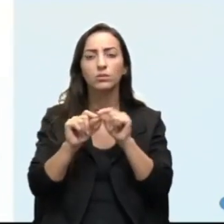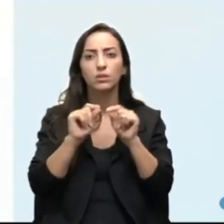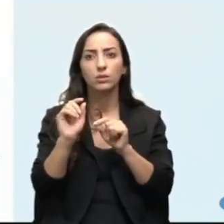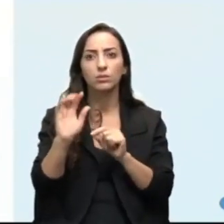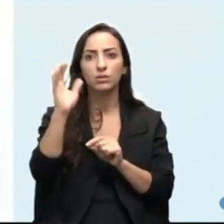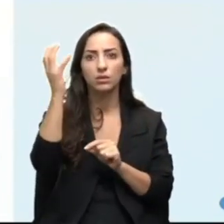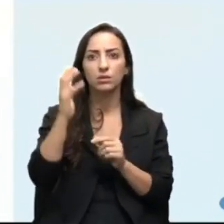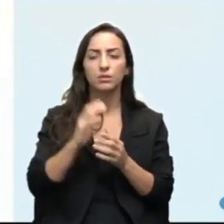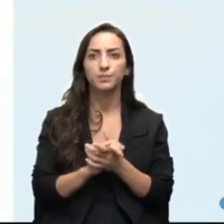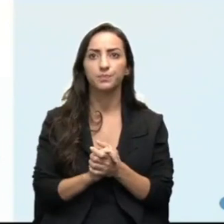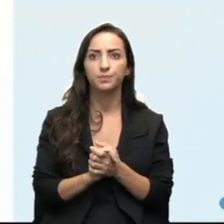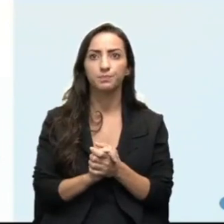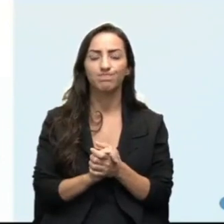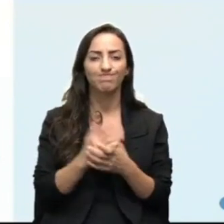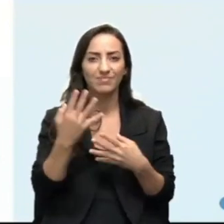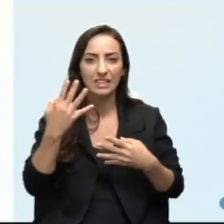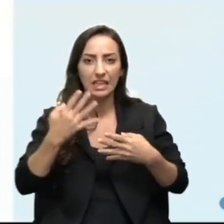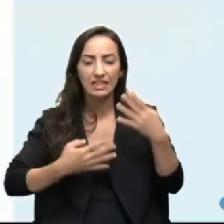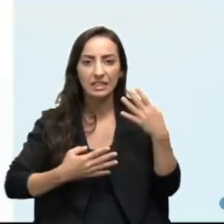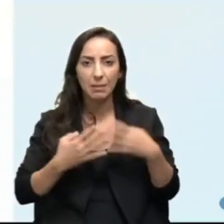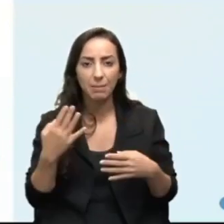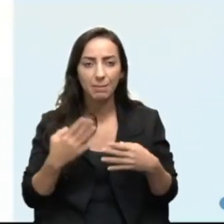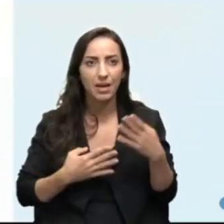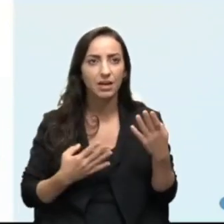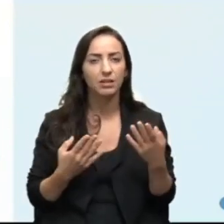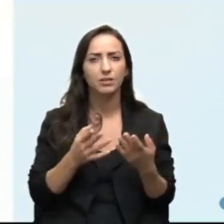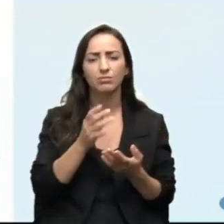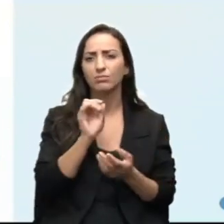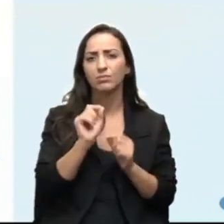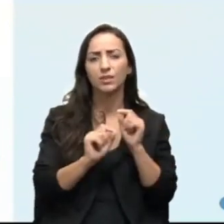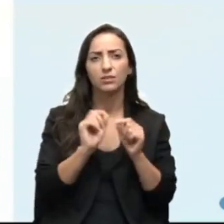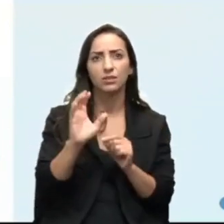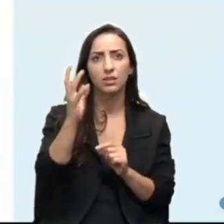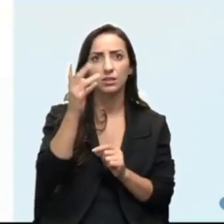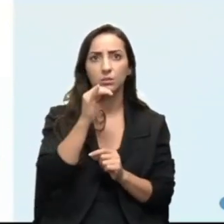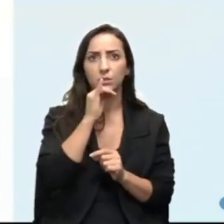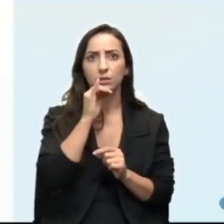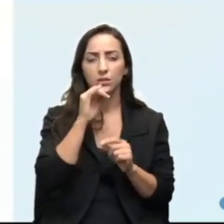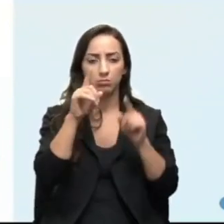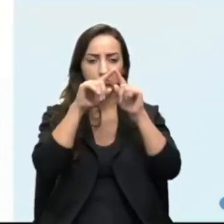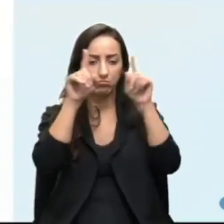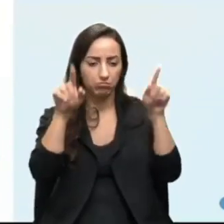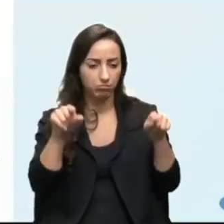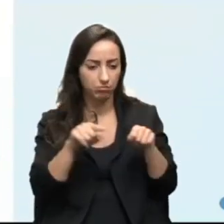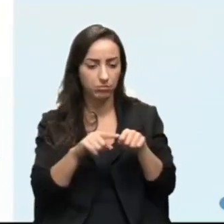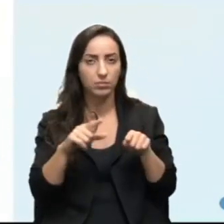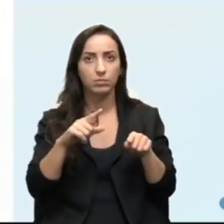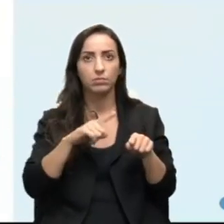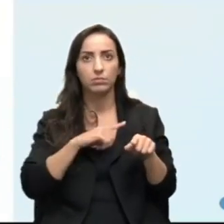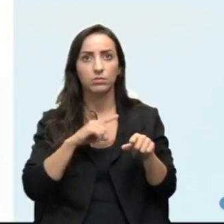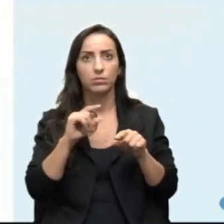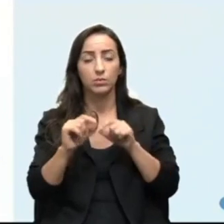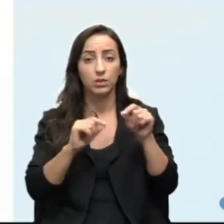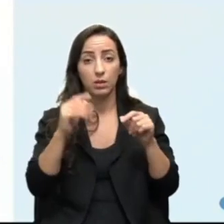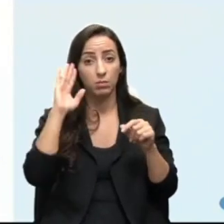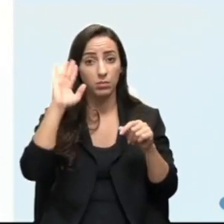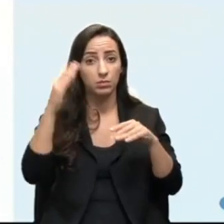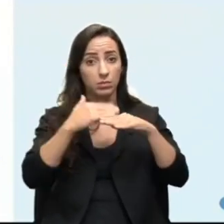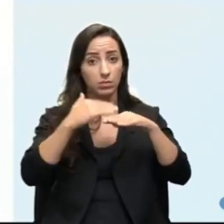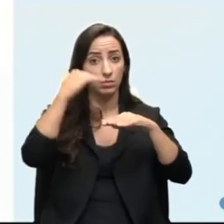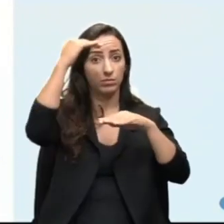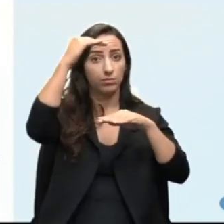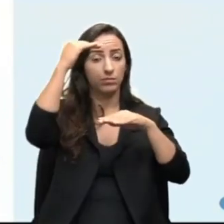vazios atrapalham a nossa seção. O que acontece? Num dimensionamento, a gente considera, principalmente na face